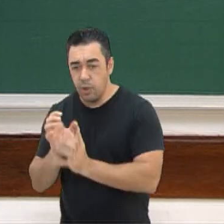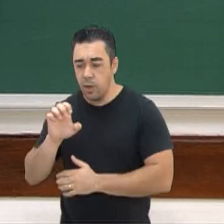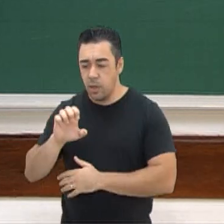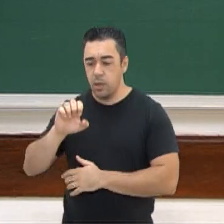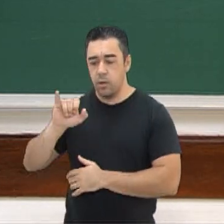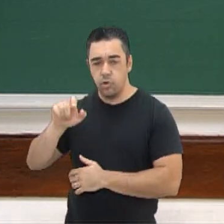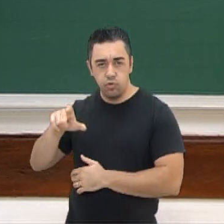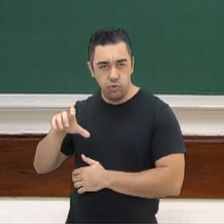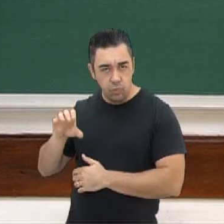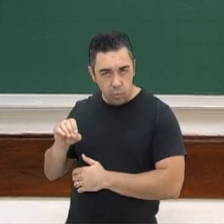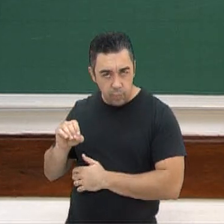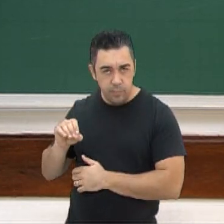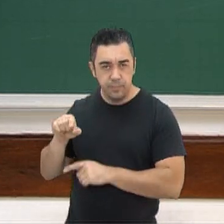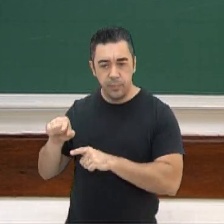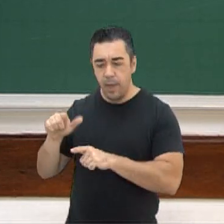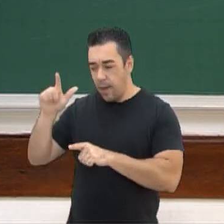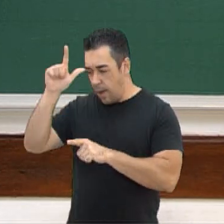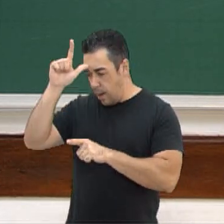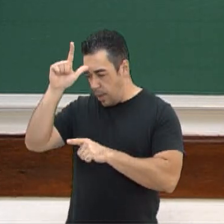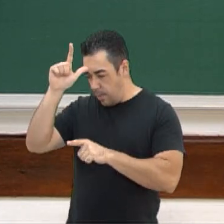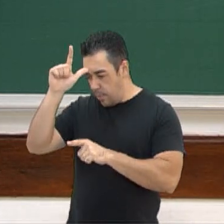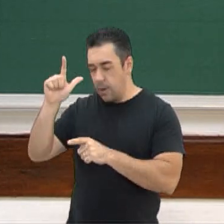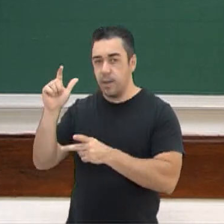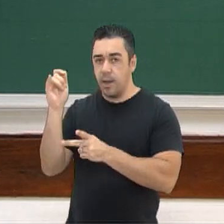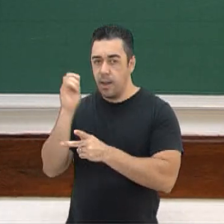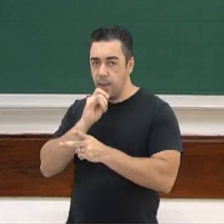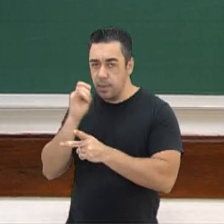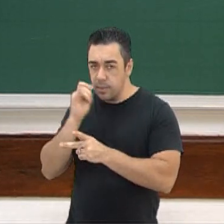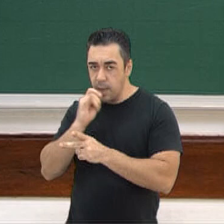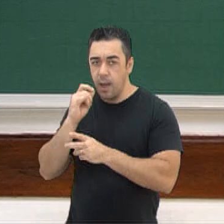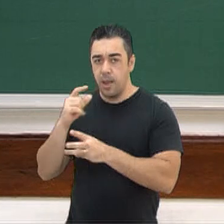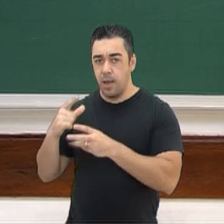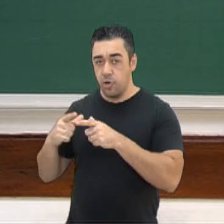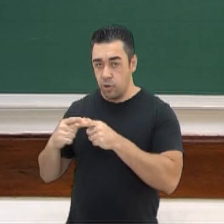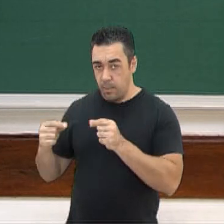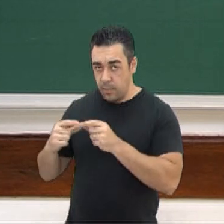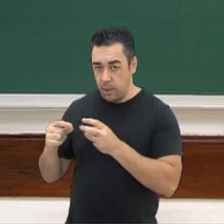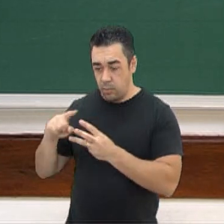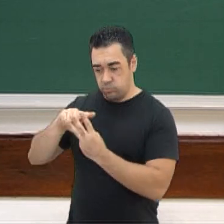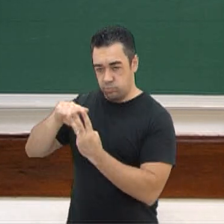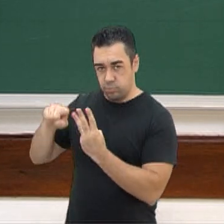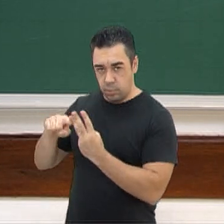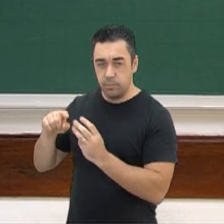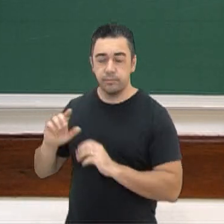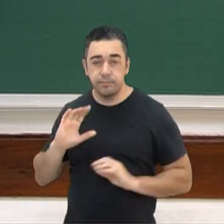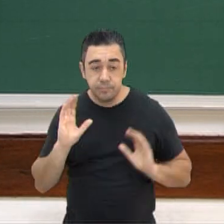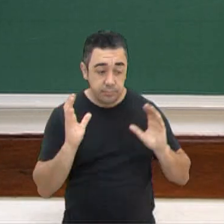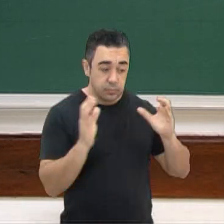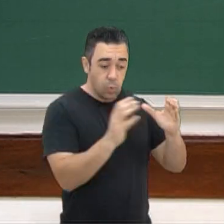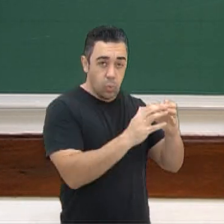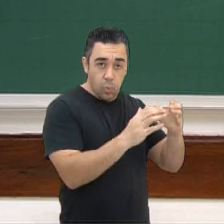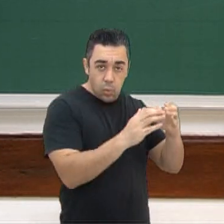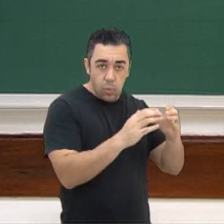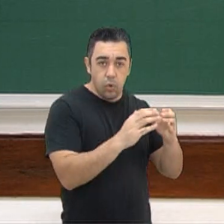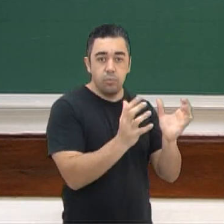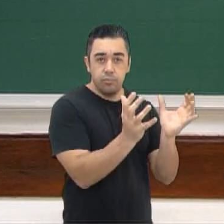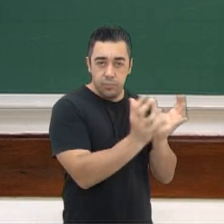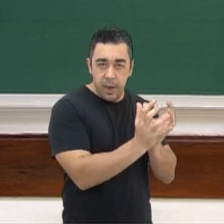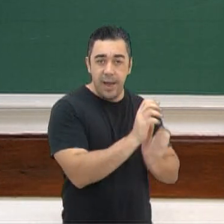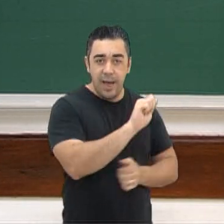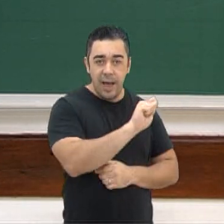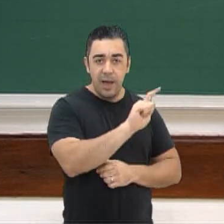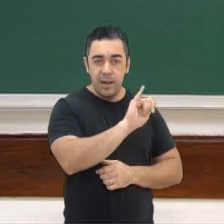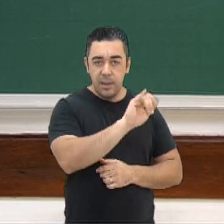formado pela Alemanha nazista, Itália e Japão, e os países formando os